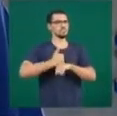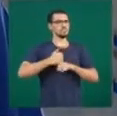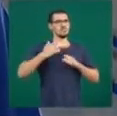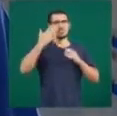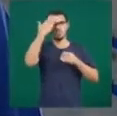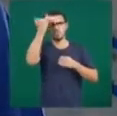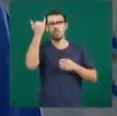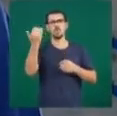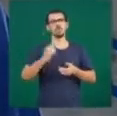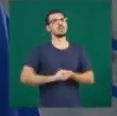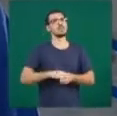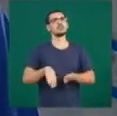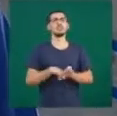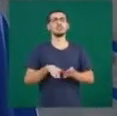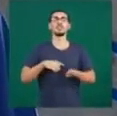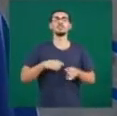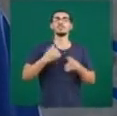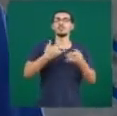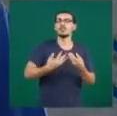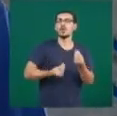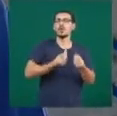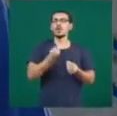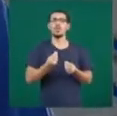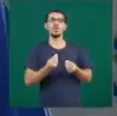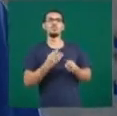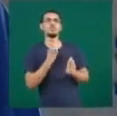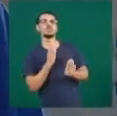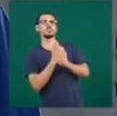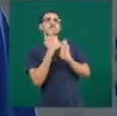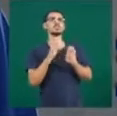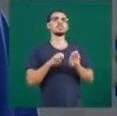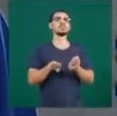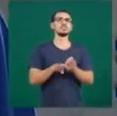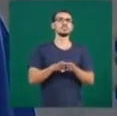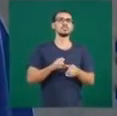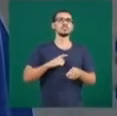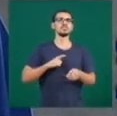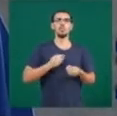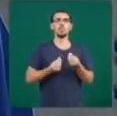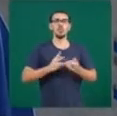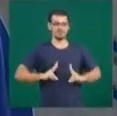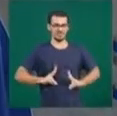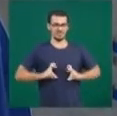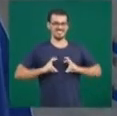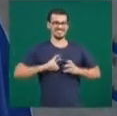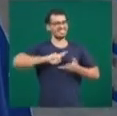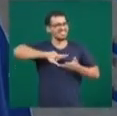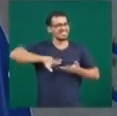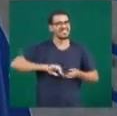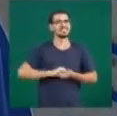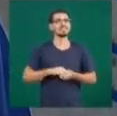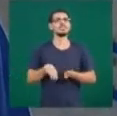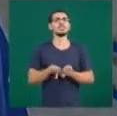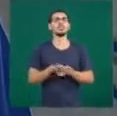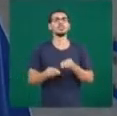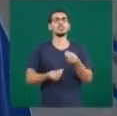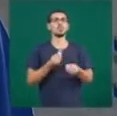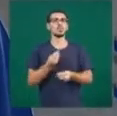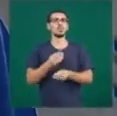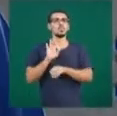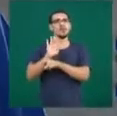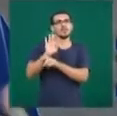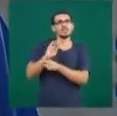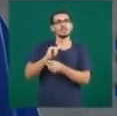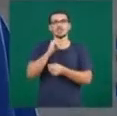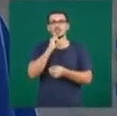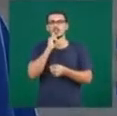vão ser discutidos técnicas de diagnóstico, alguns tipos de tumores e seus tratamentos, além do suporte para esse paciente oncológico,